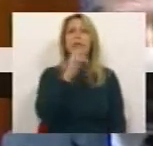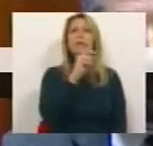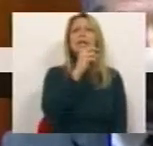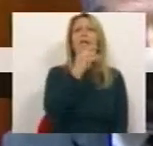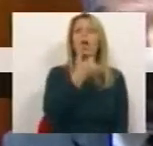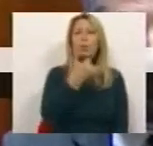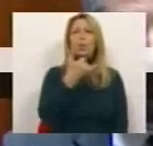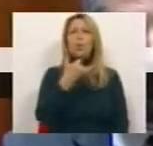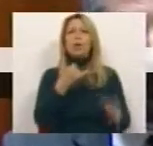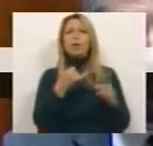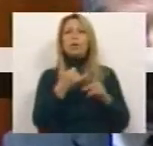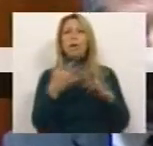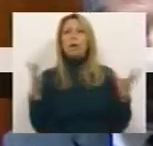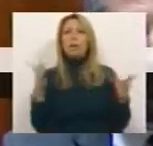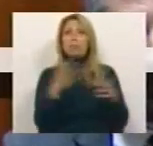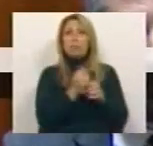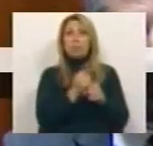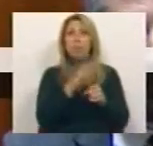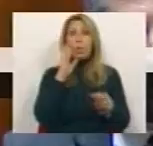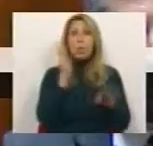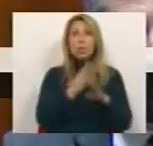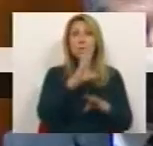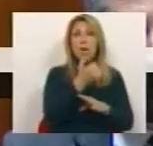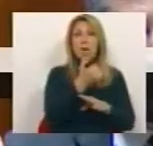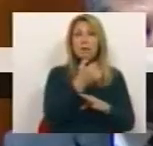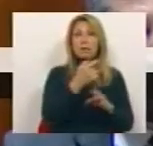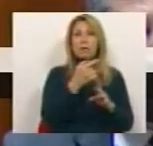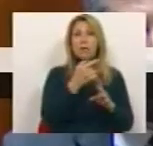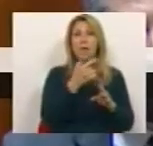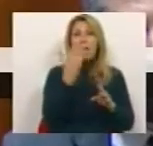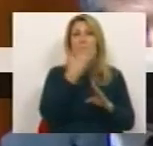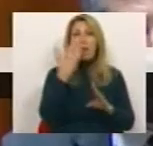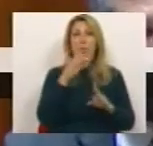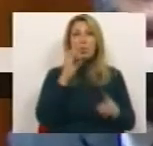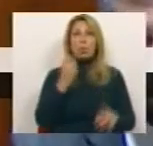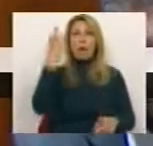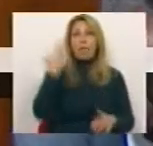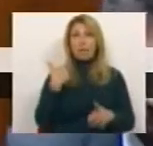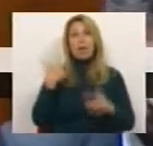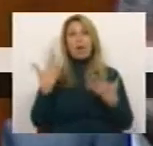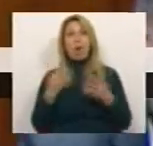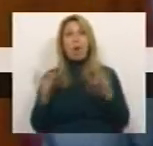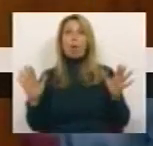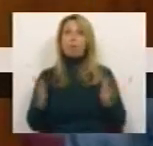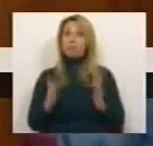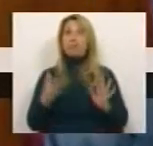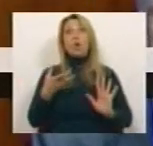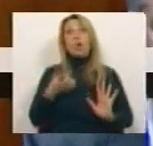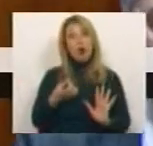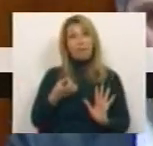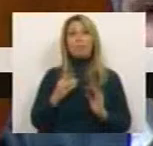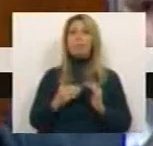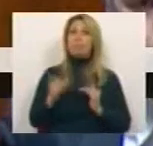15 dias na última quinzena do ano passado para 9 na primeira quinzena deste ano, é sem dúvida um